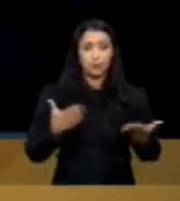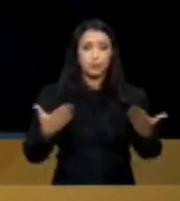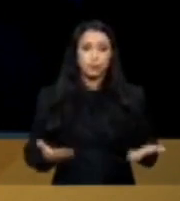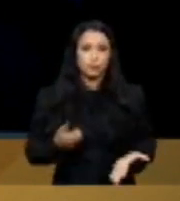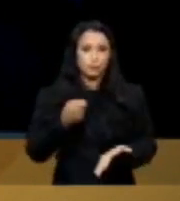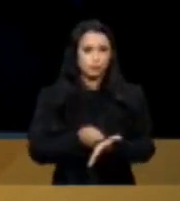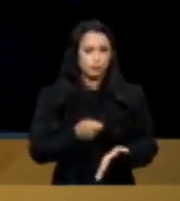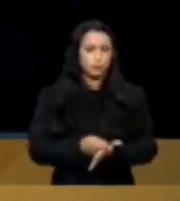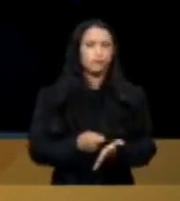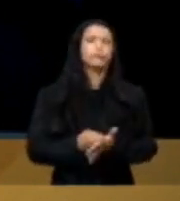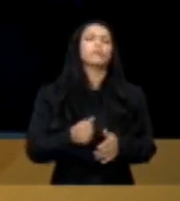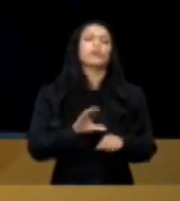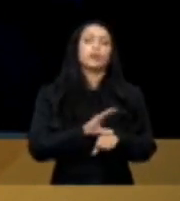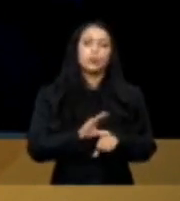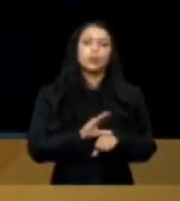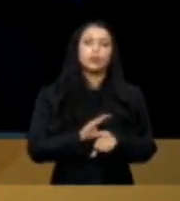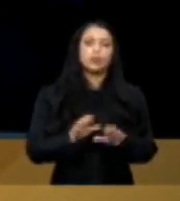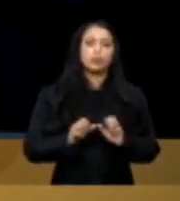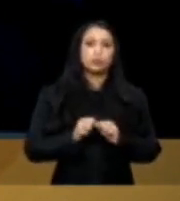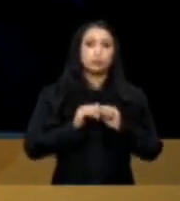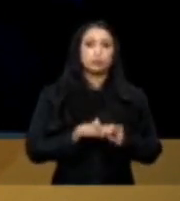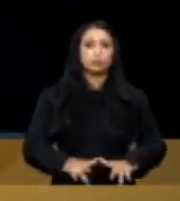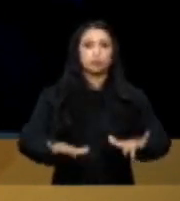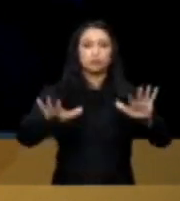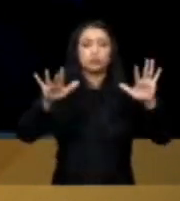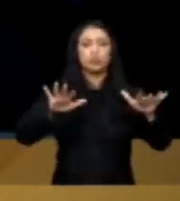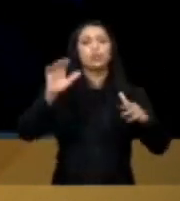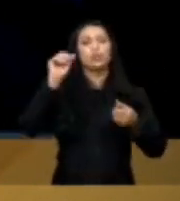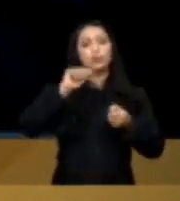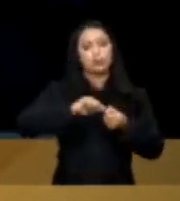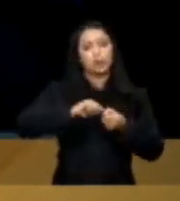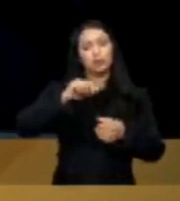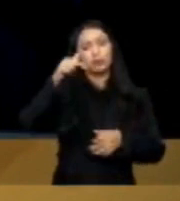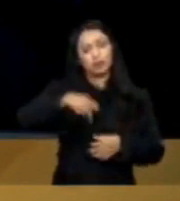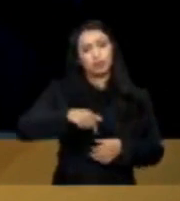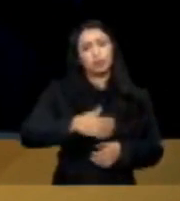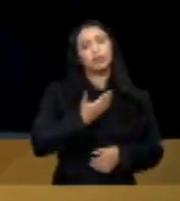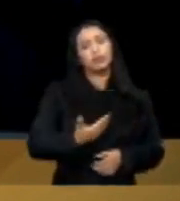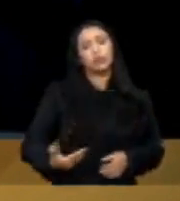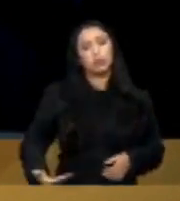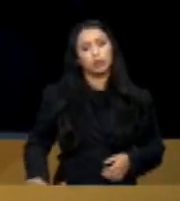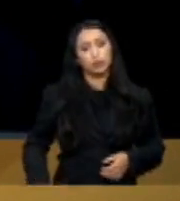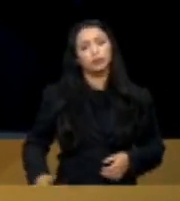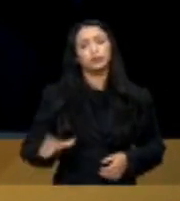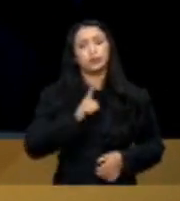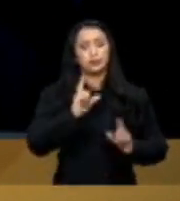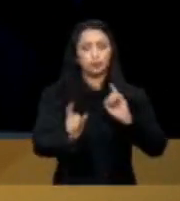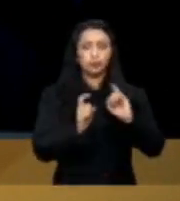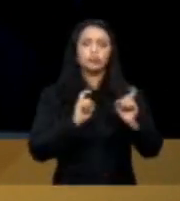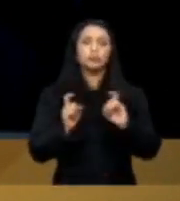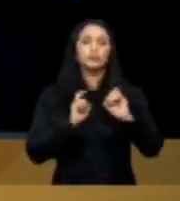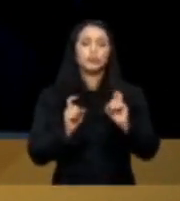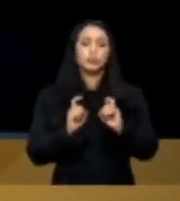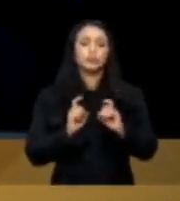dever constitucional de promover a repercussão da produção cultural nacional, o Estado desempenha a atividade que a doutrina administrativa